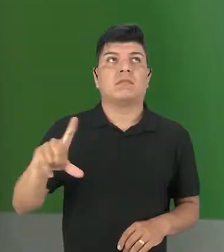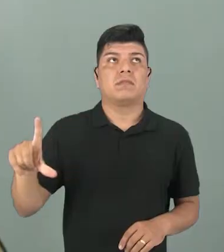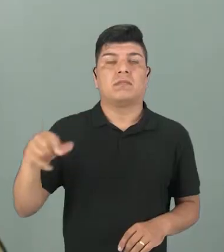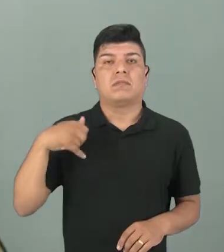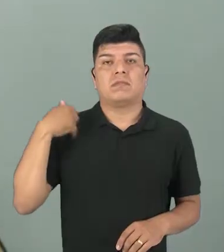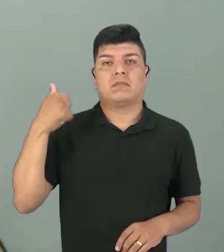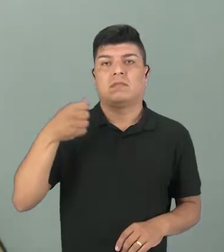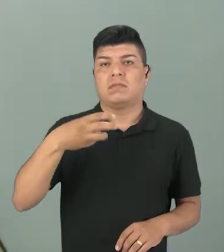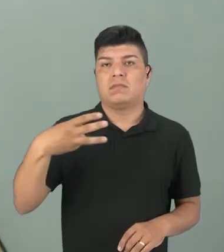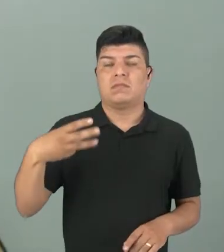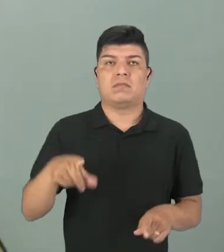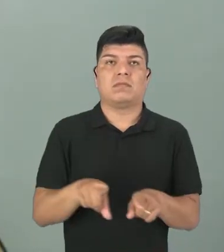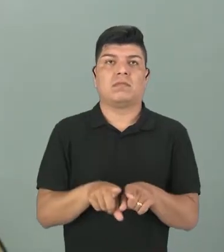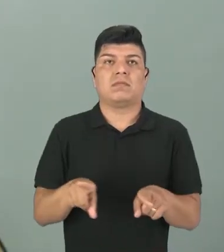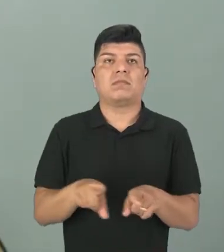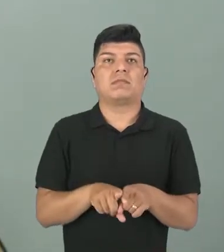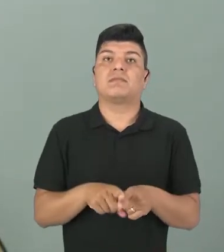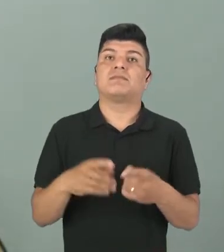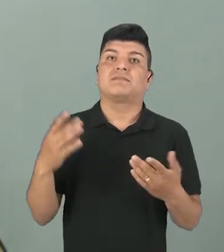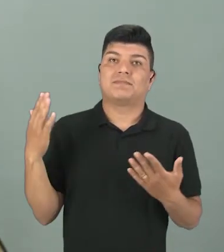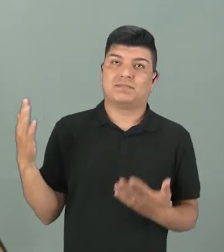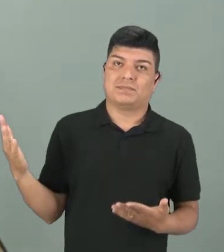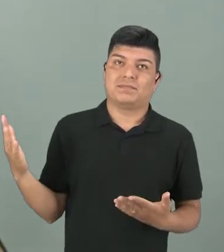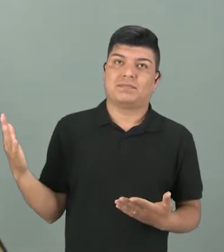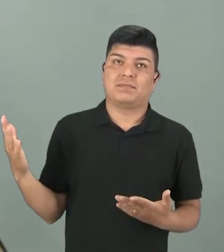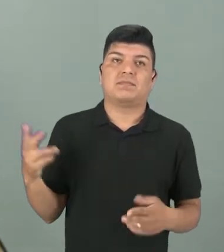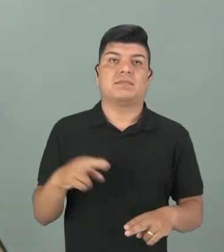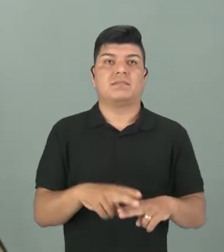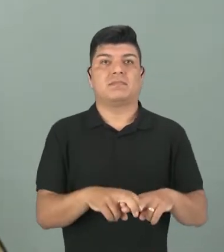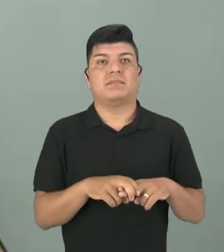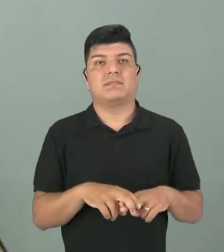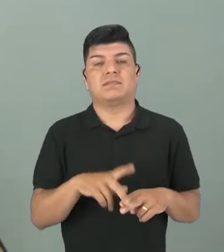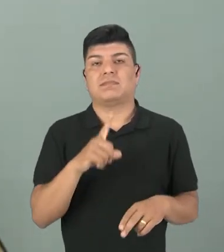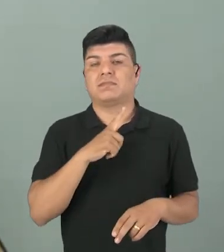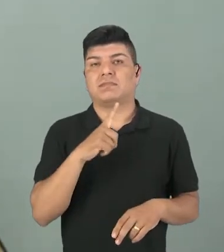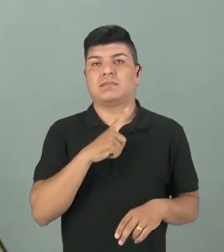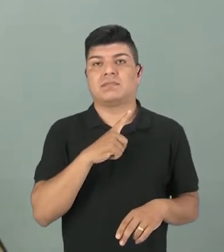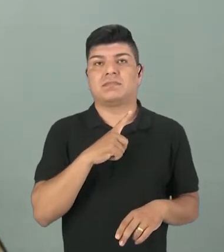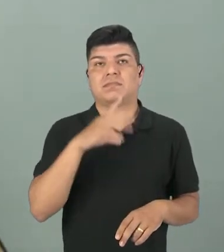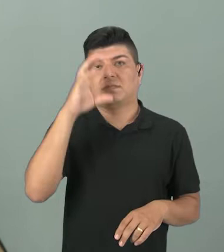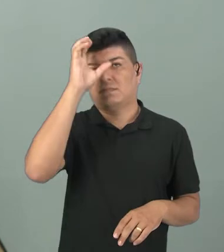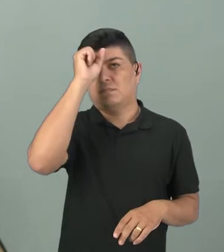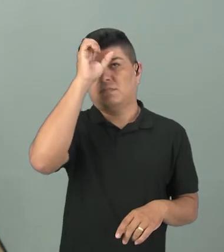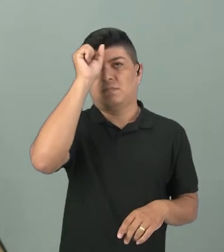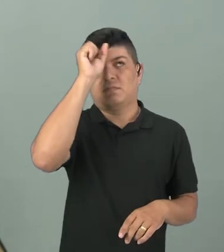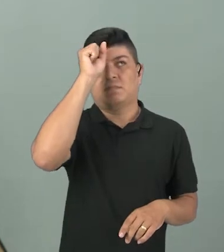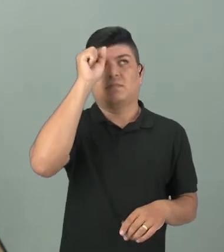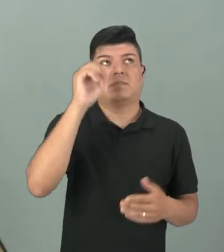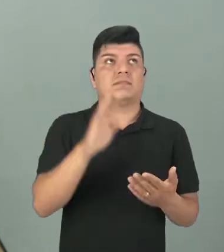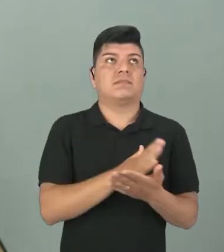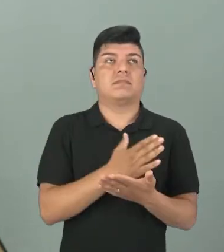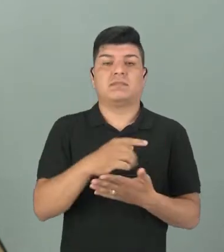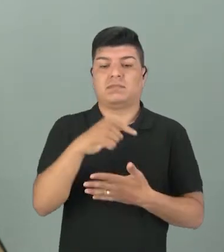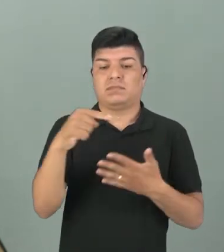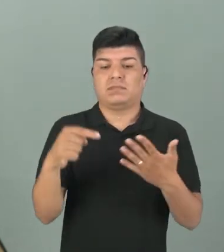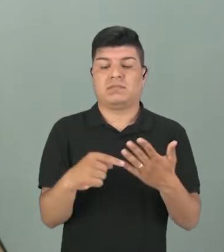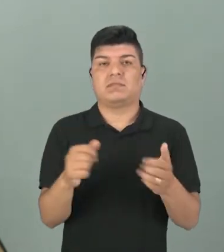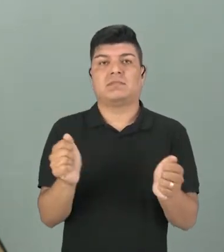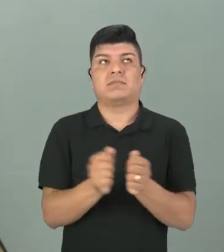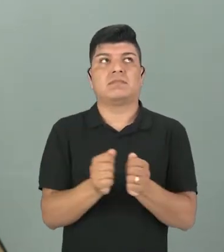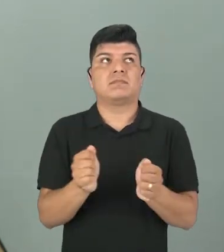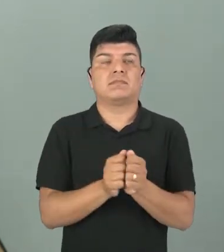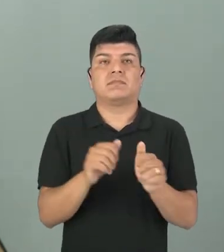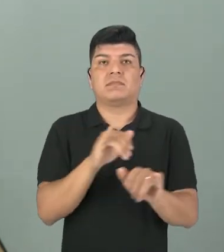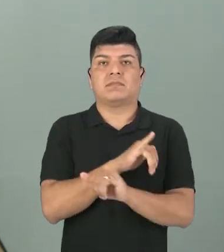13 anos. É isso mesmo. Então, nós já aprendemos alguns elementos que fazem parte